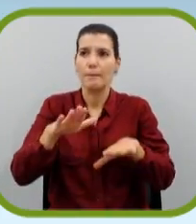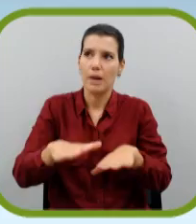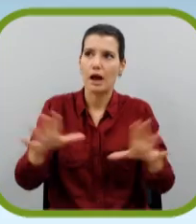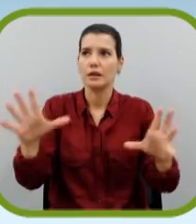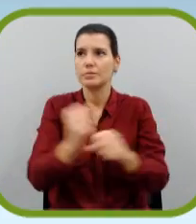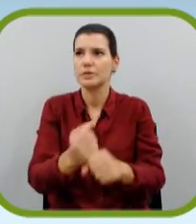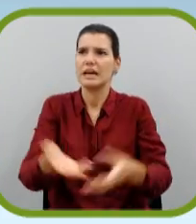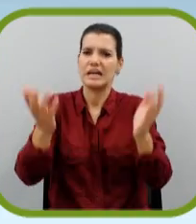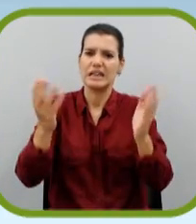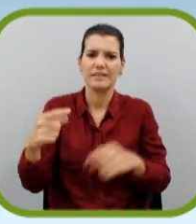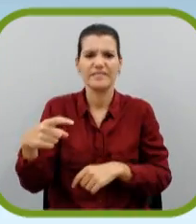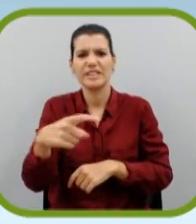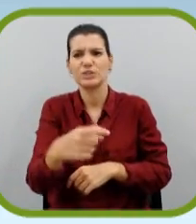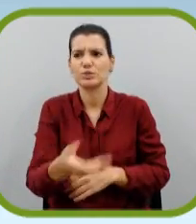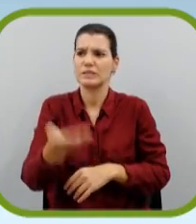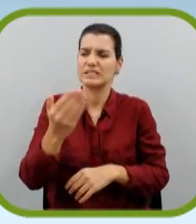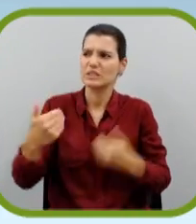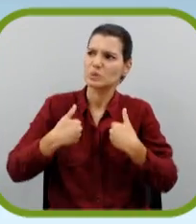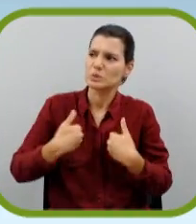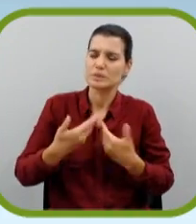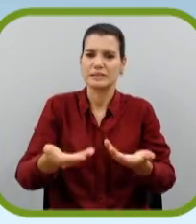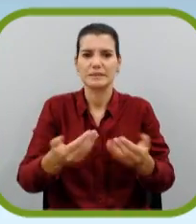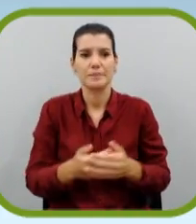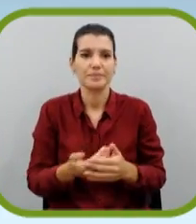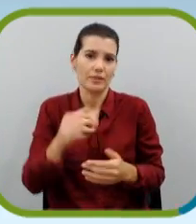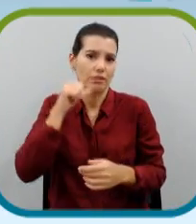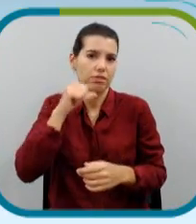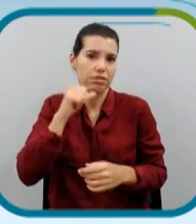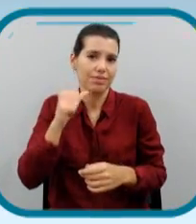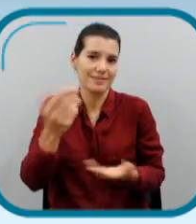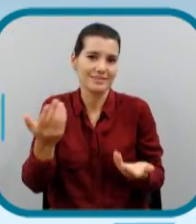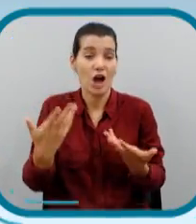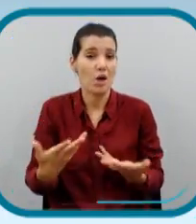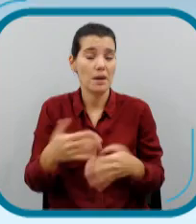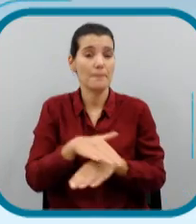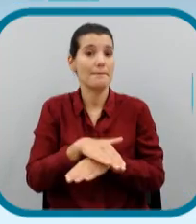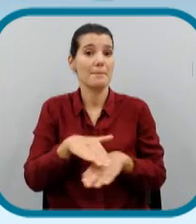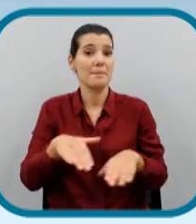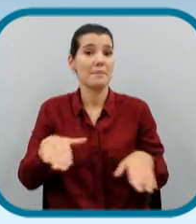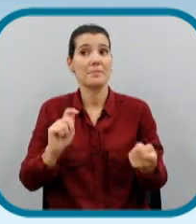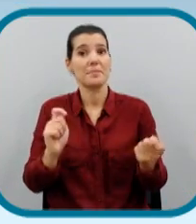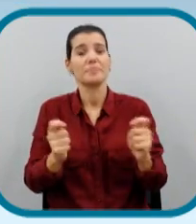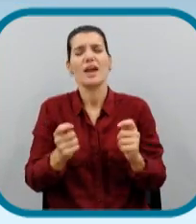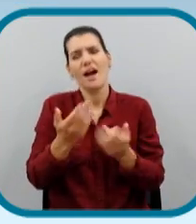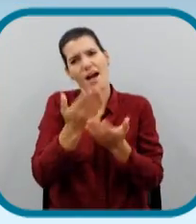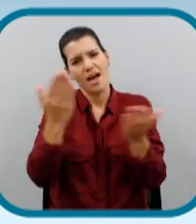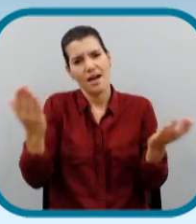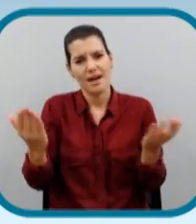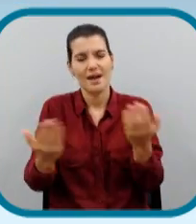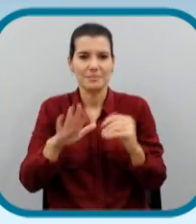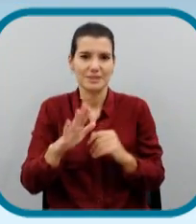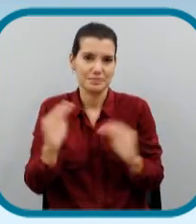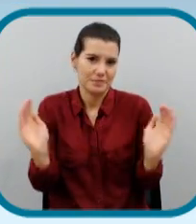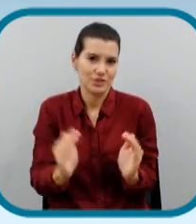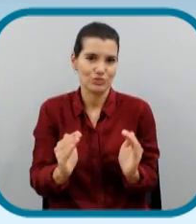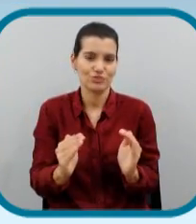pararem e desligar, e a pessoa dizer, tenho um vírus, e até alguém que me ajude e tal. Portanto, isso era muito comum. Hoje em dia deixou de acontecer, não é? Ou, quer dizer, ainda acontece, mas é